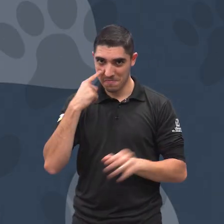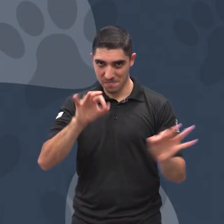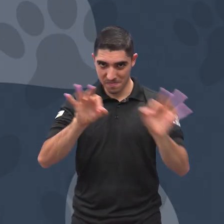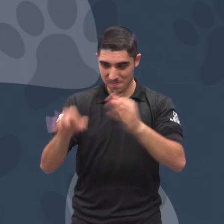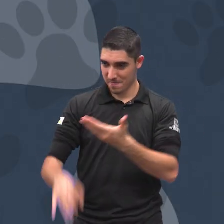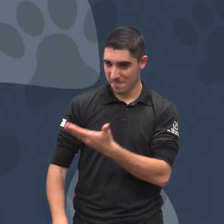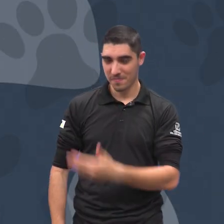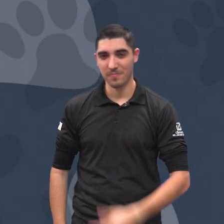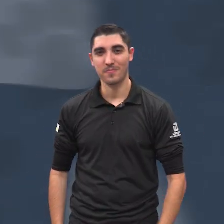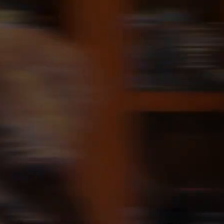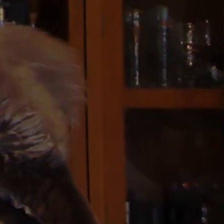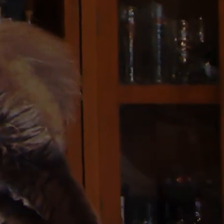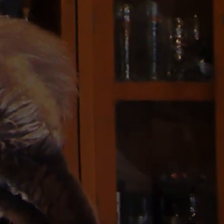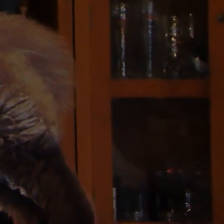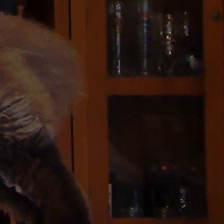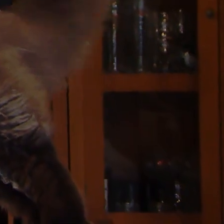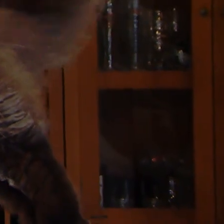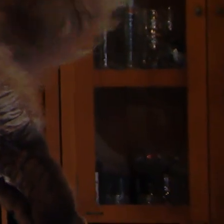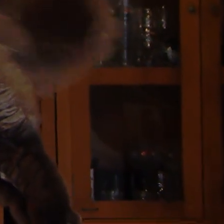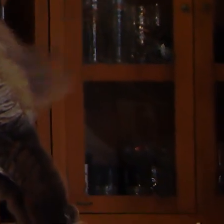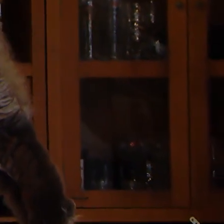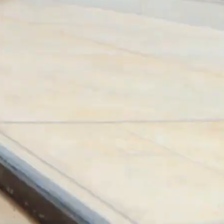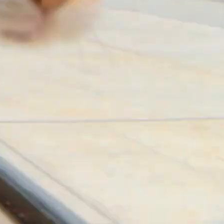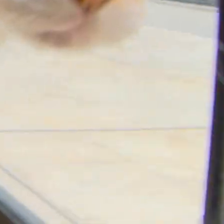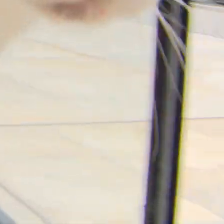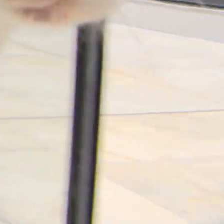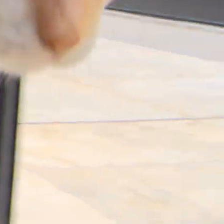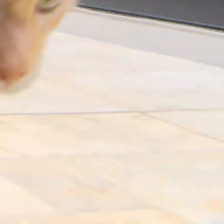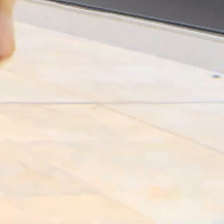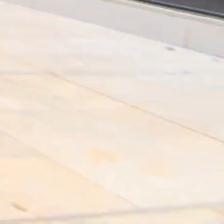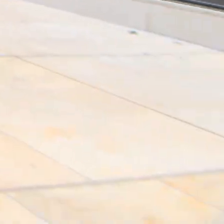de perto. Acompanha aí.